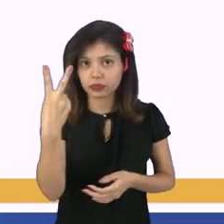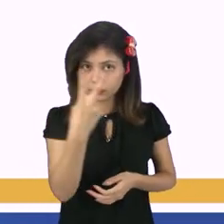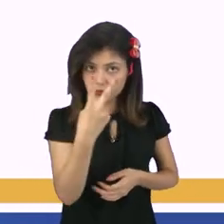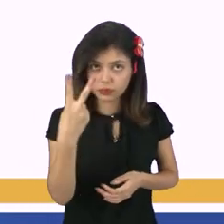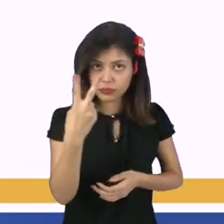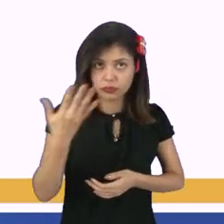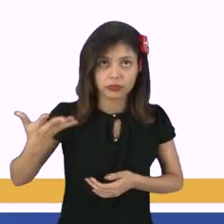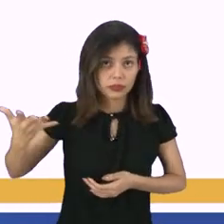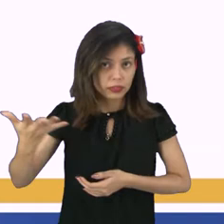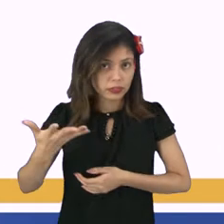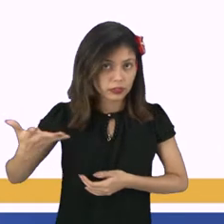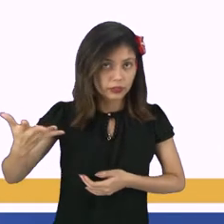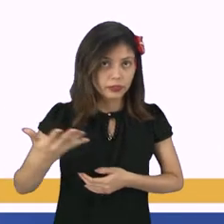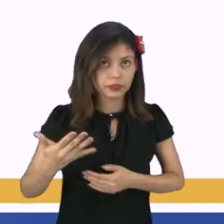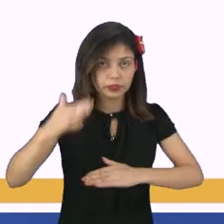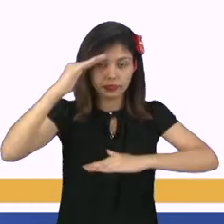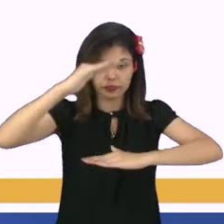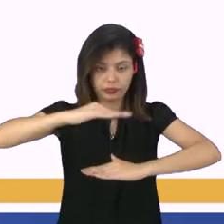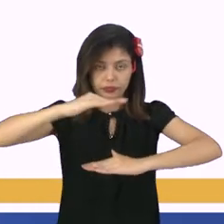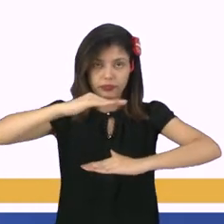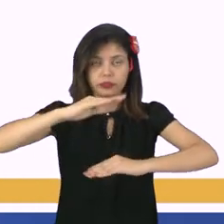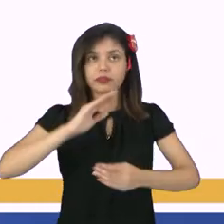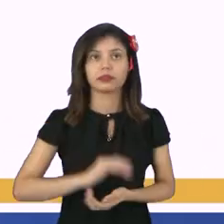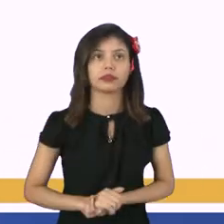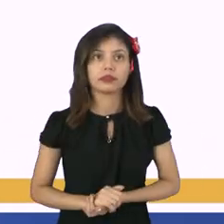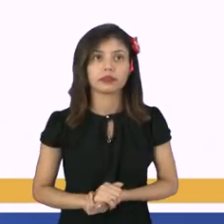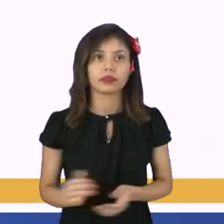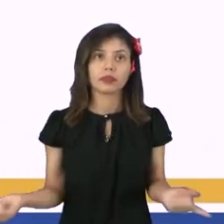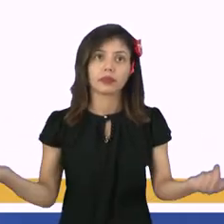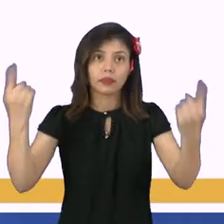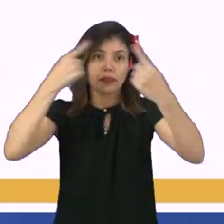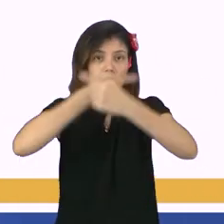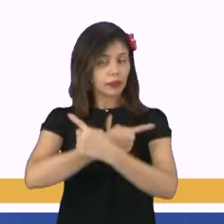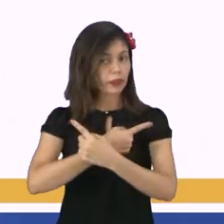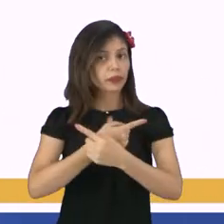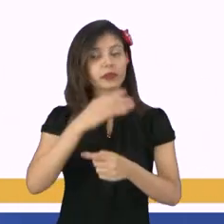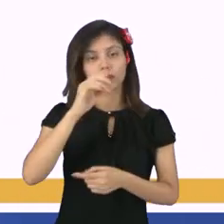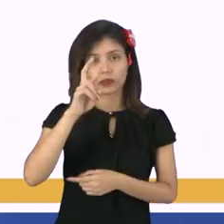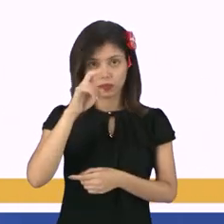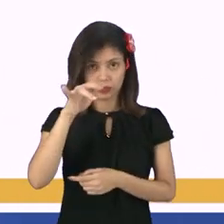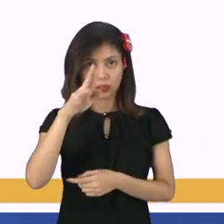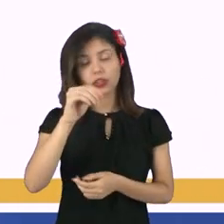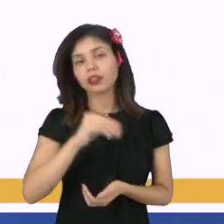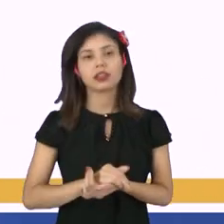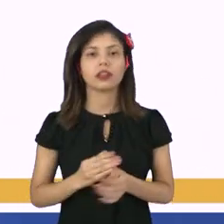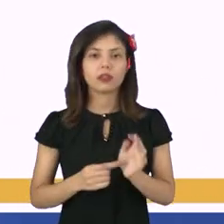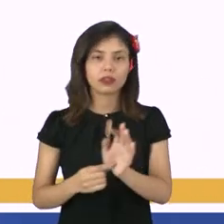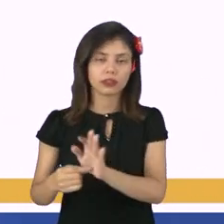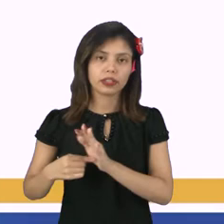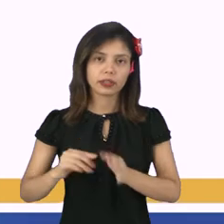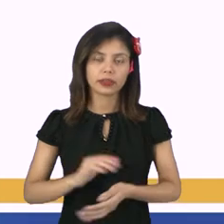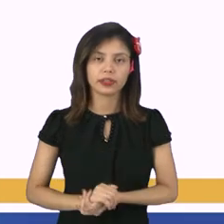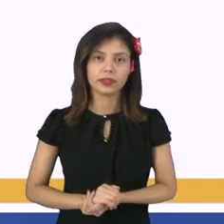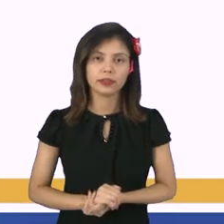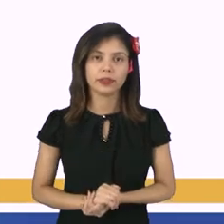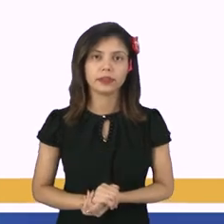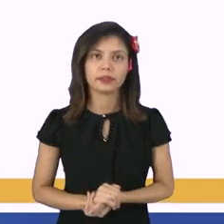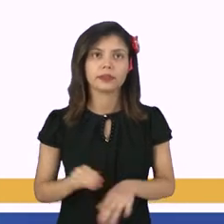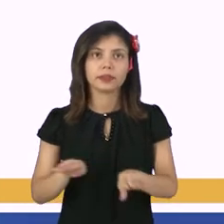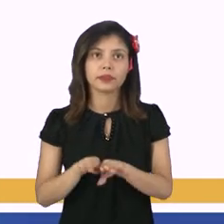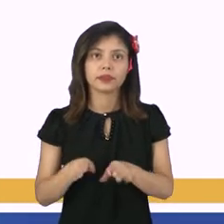duas bases Duas tampas Duas Faces Opostas e congruentes certo e as faces laterais